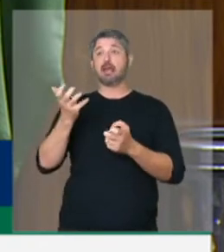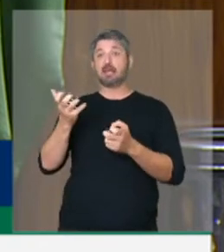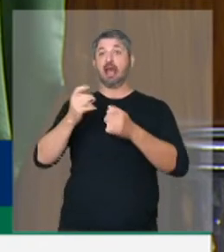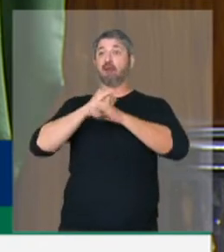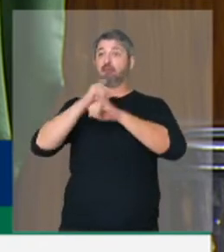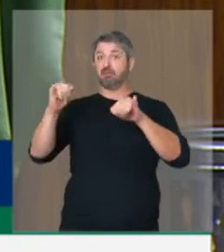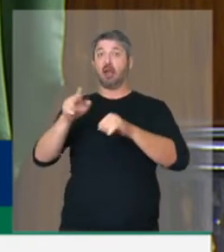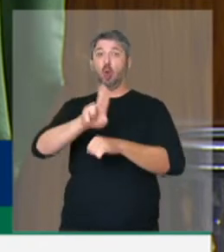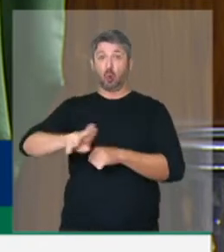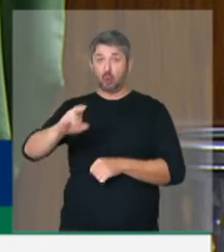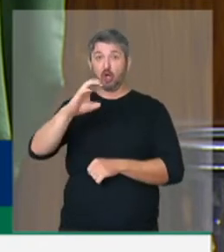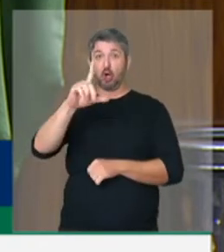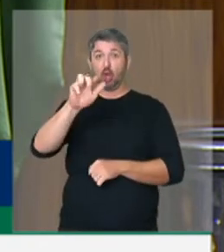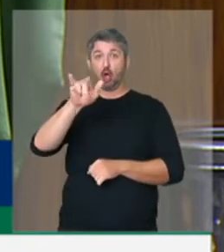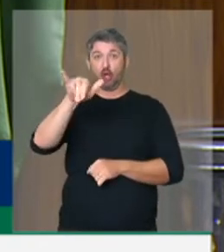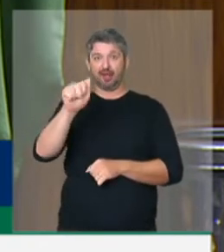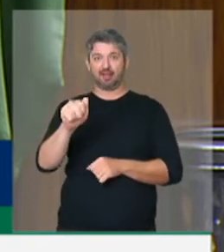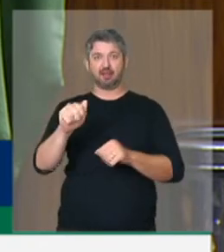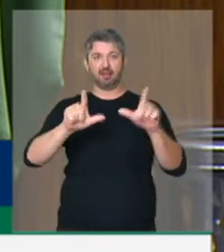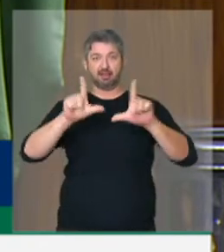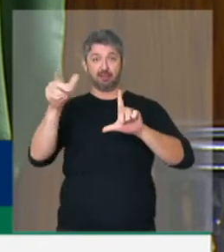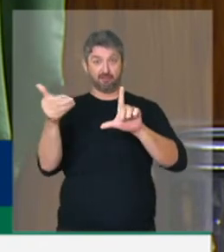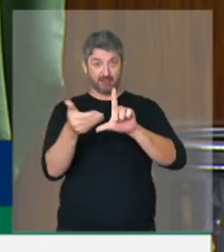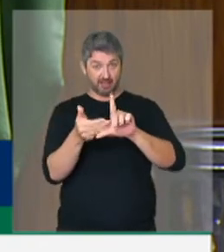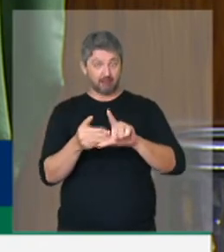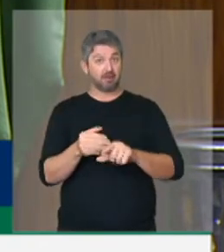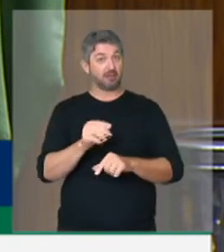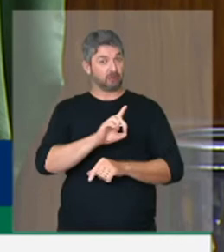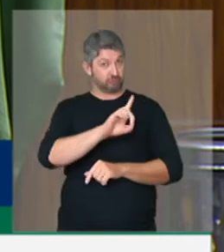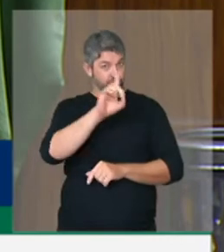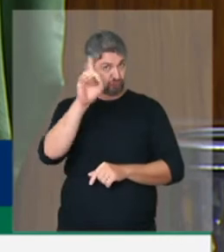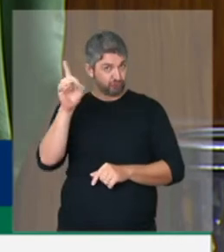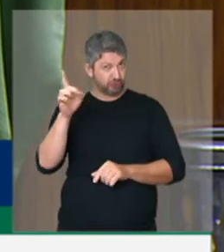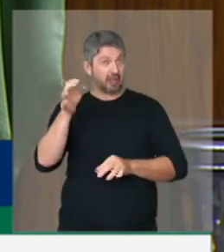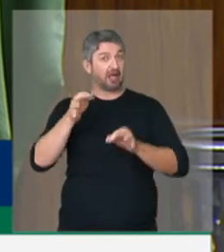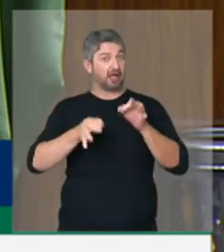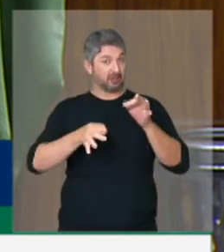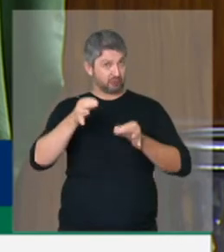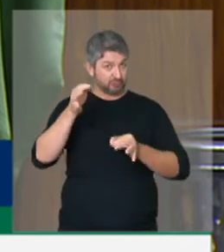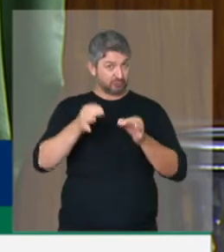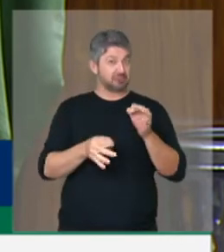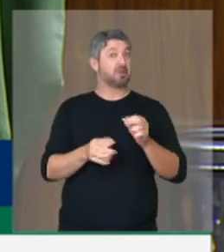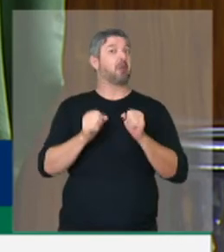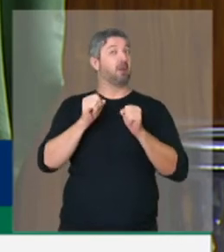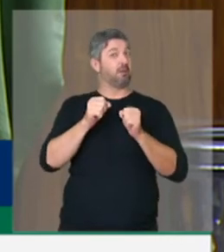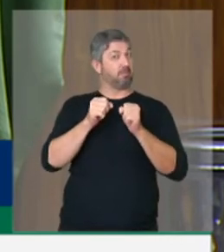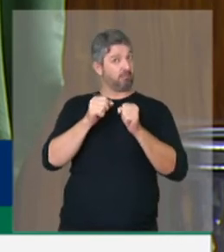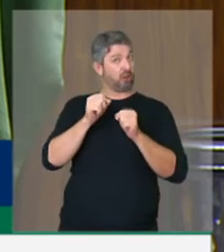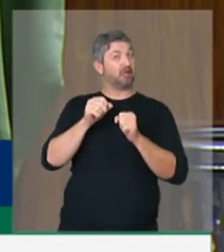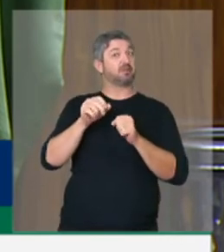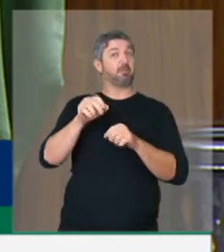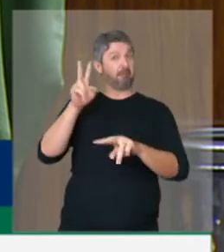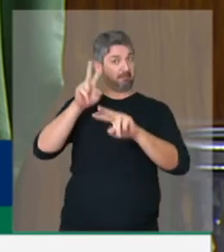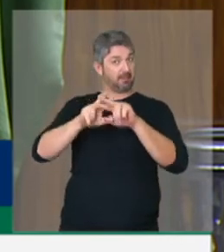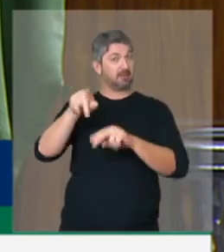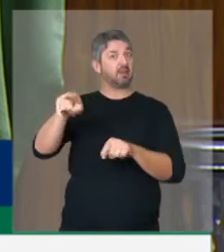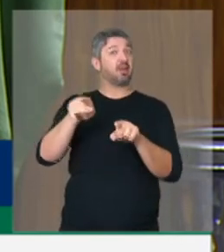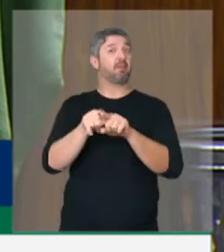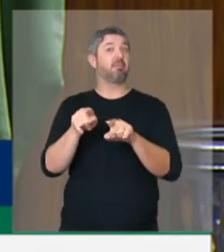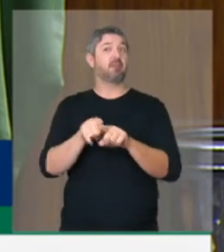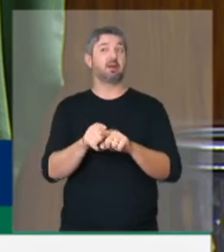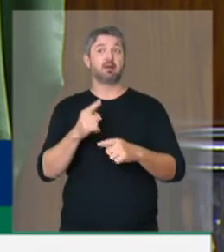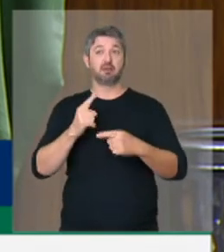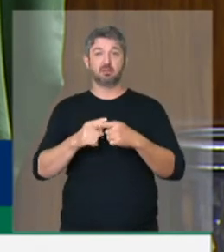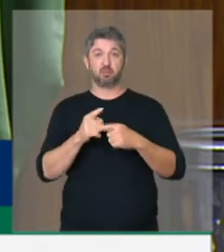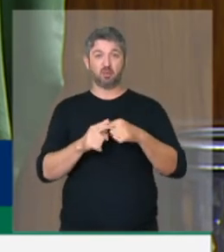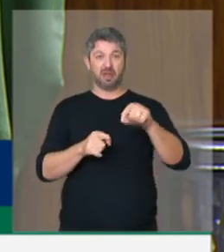cloroquina pela TV Câmara, que um dia a justiça poderia chegar a eles. Porque esse